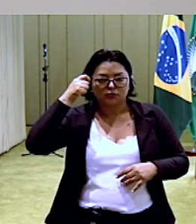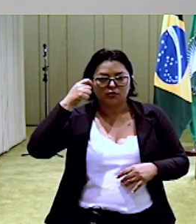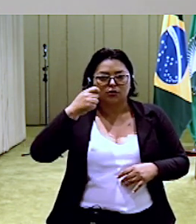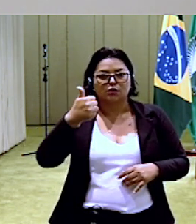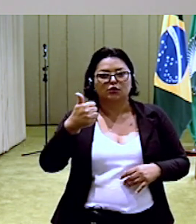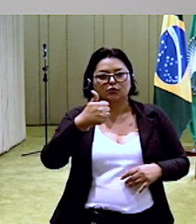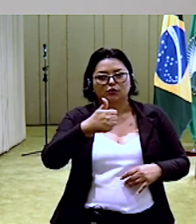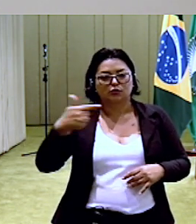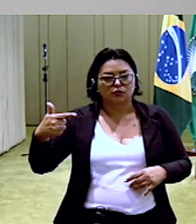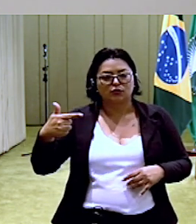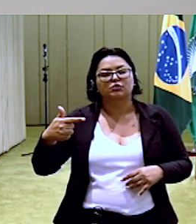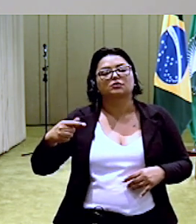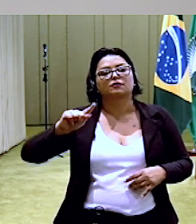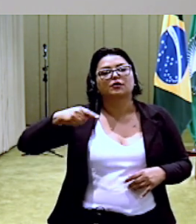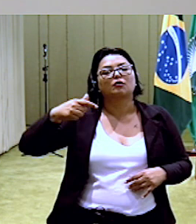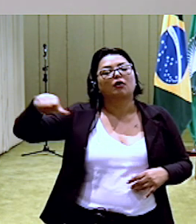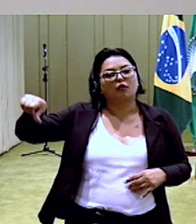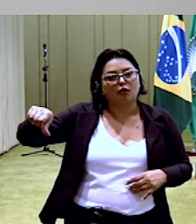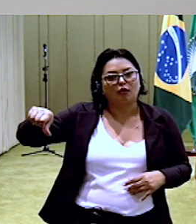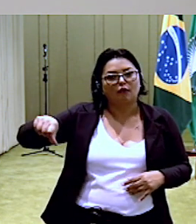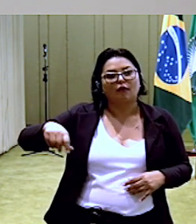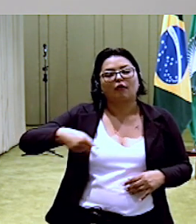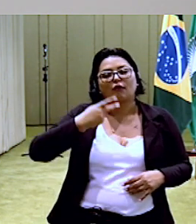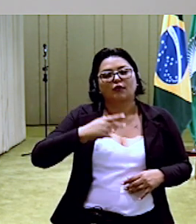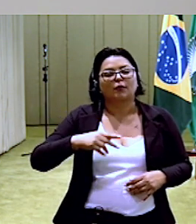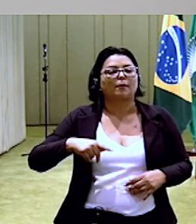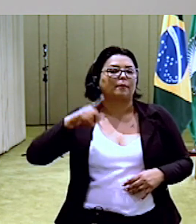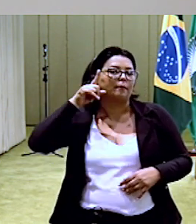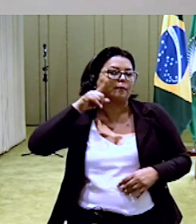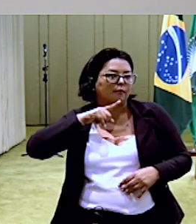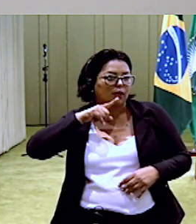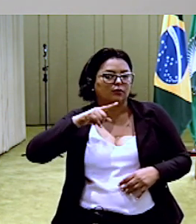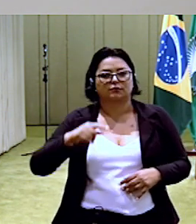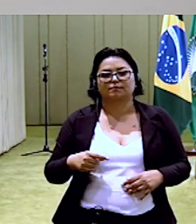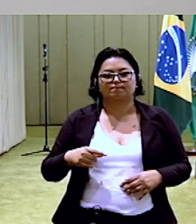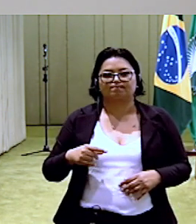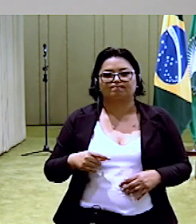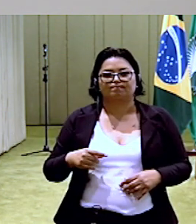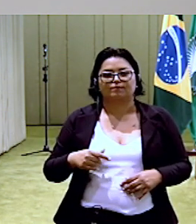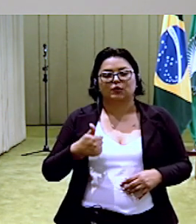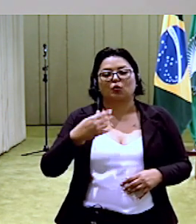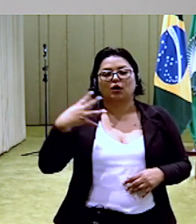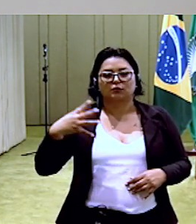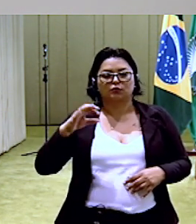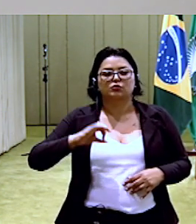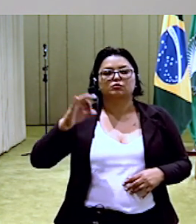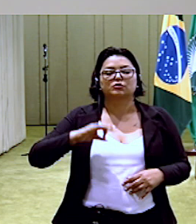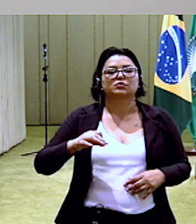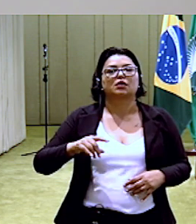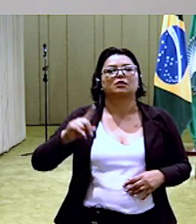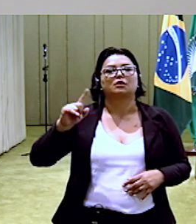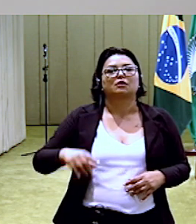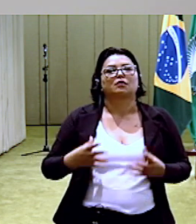12,9% são pardos. Então, a gente tem nessa composição 14% mais ou menos de negros ou pardos, que absolutamente não representa